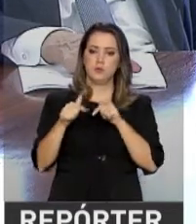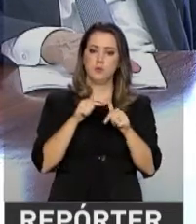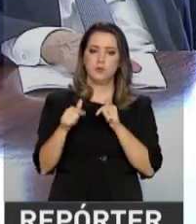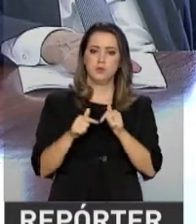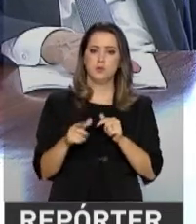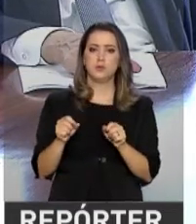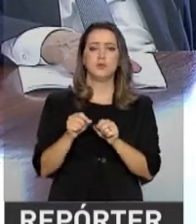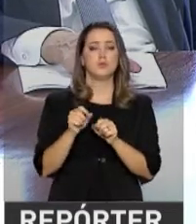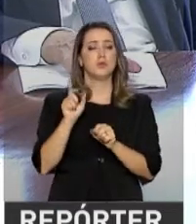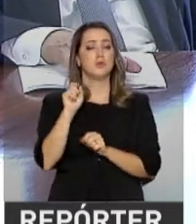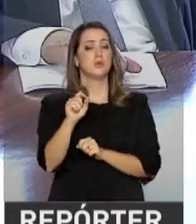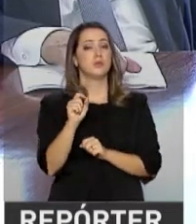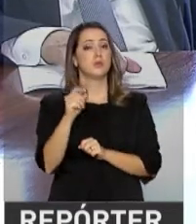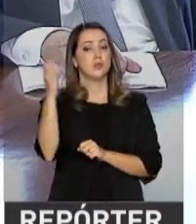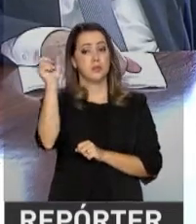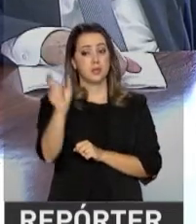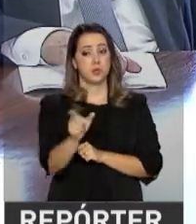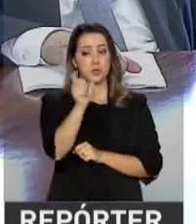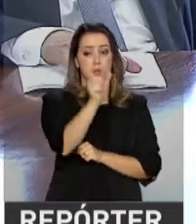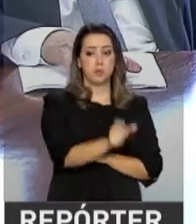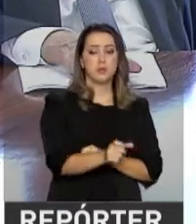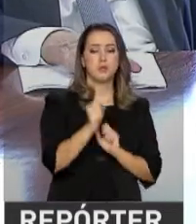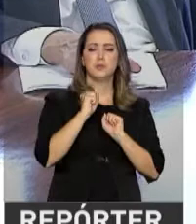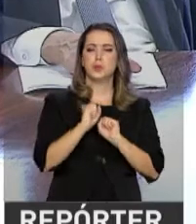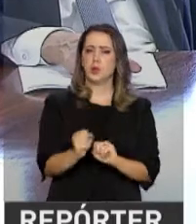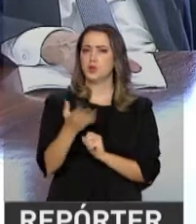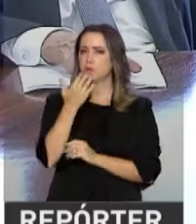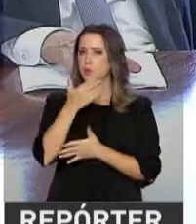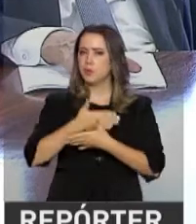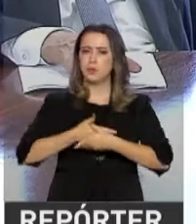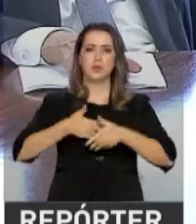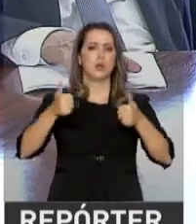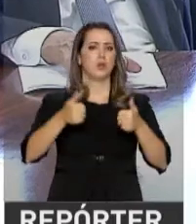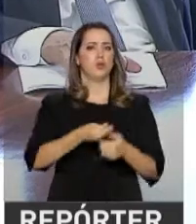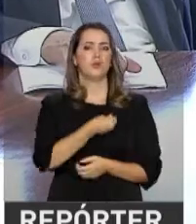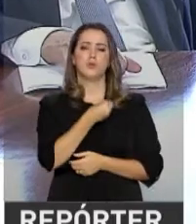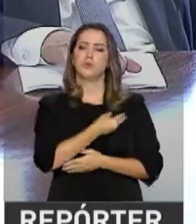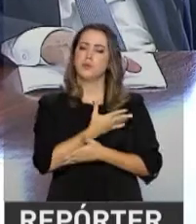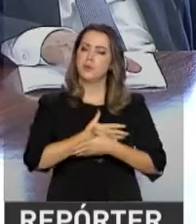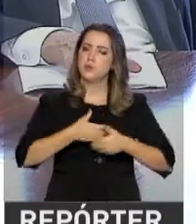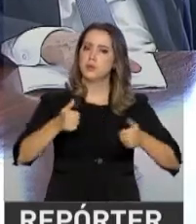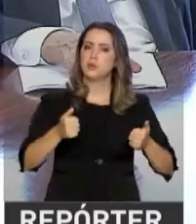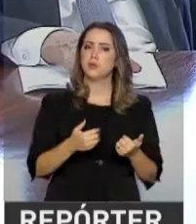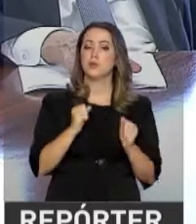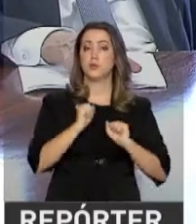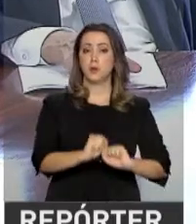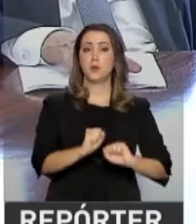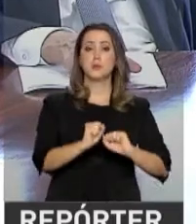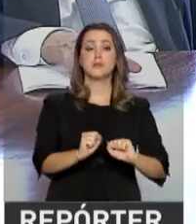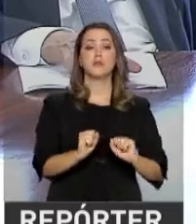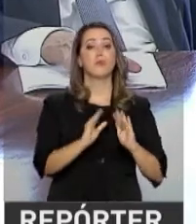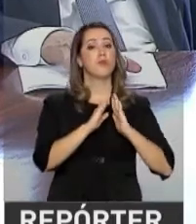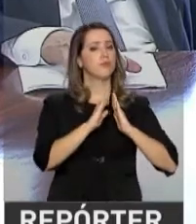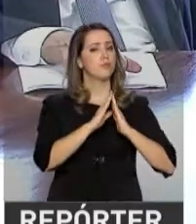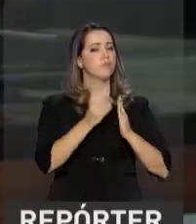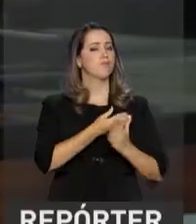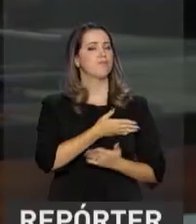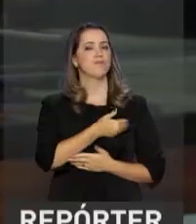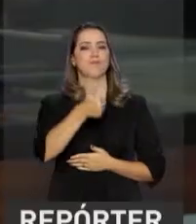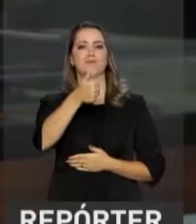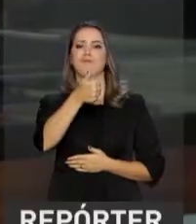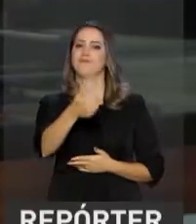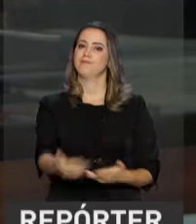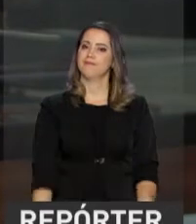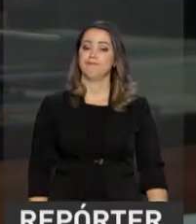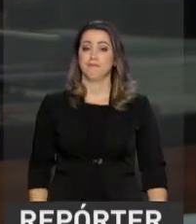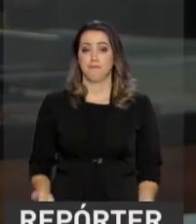para fazer com que o brasileiro, repito, possa comer melhor, possa viver melhor, possa morar melhor.